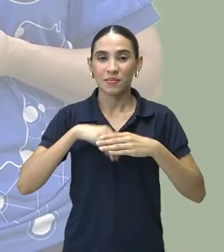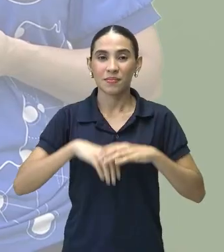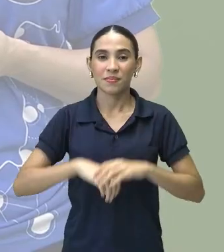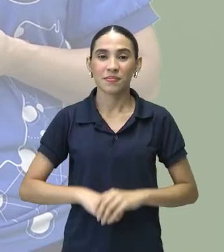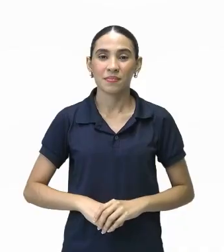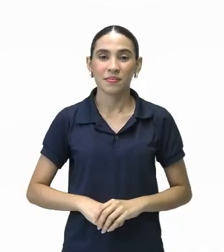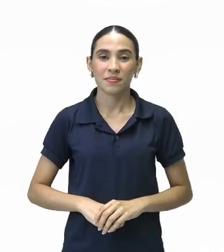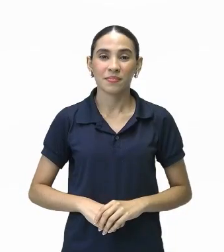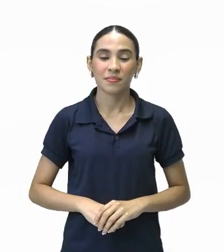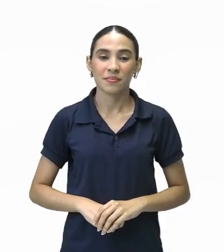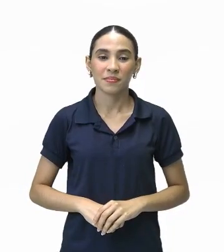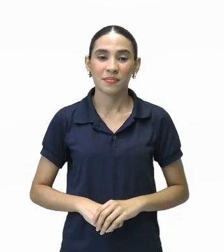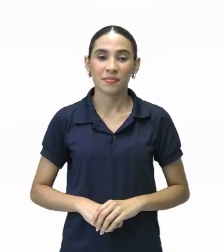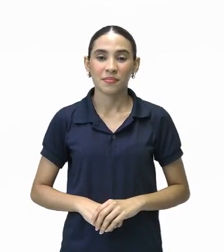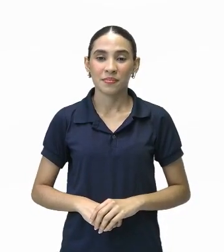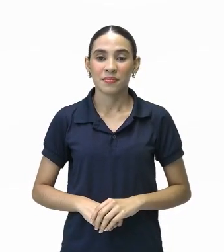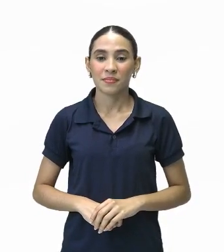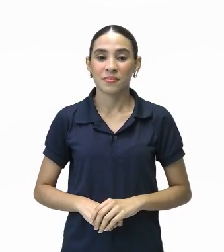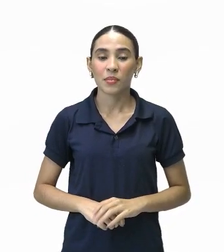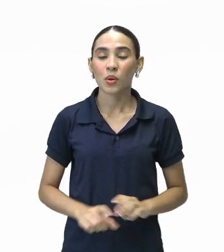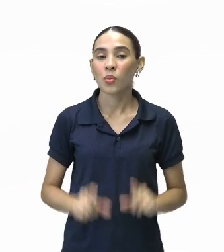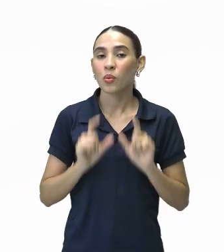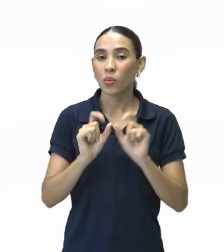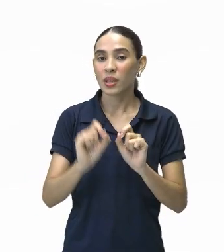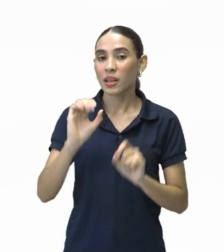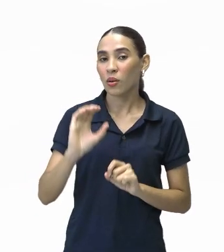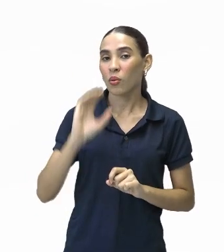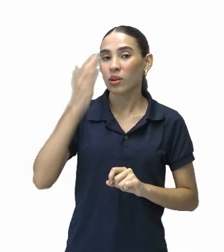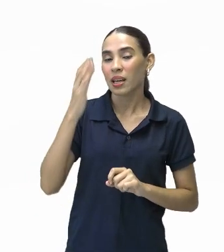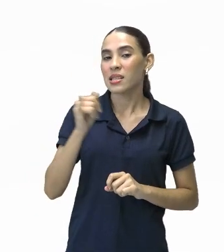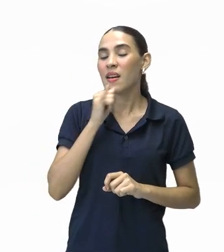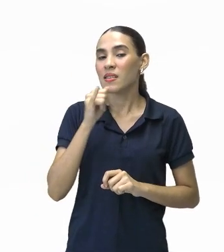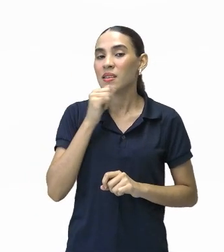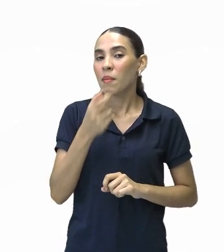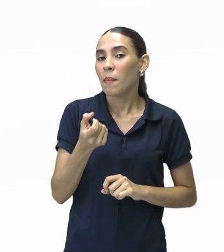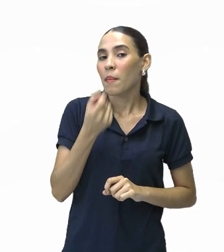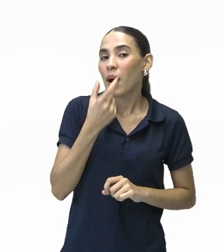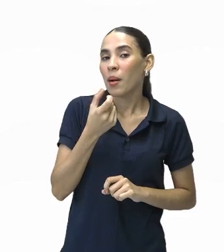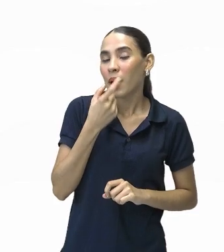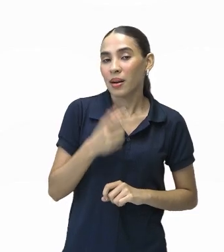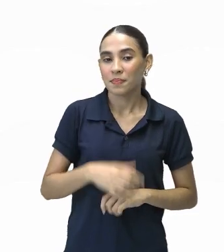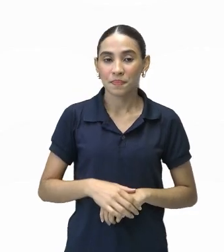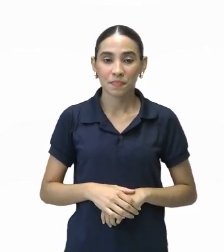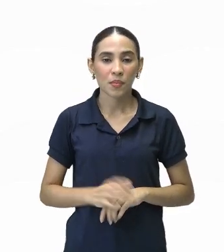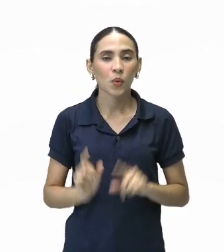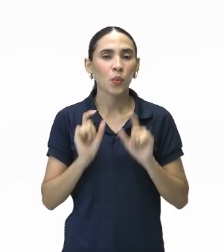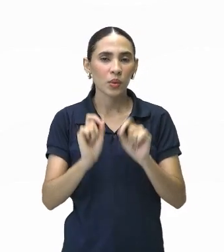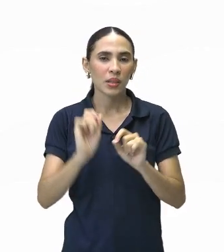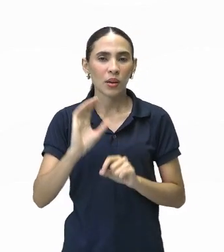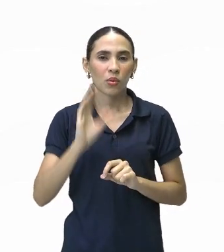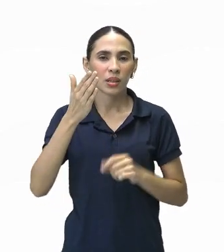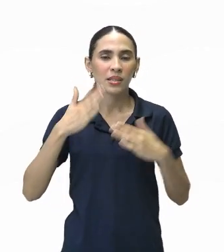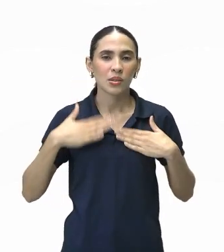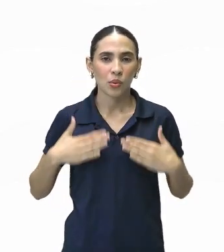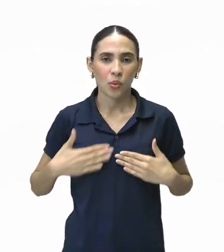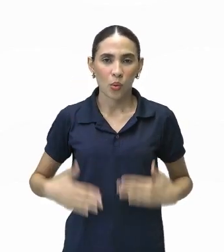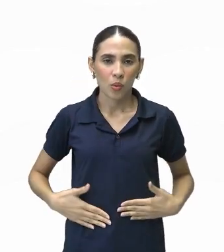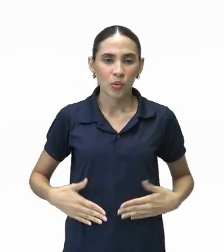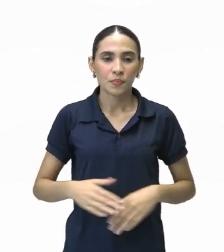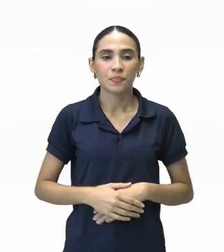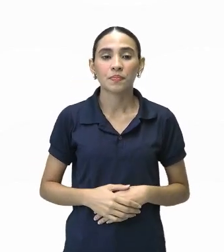organismo. O que acontece quando tomamos um remédio, professora? O que acontece com o nosso